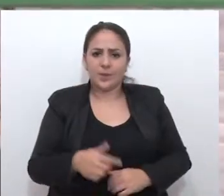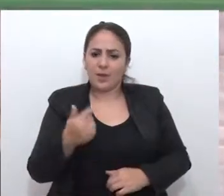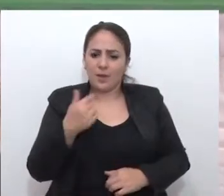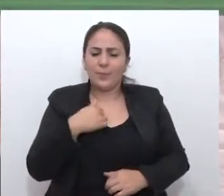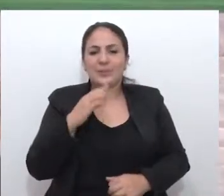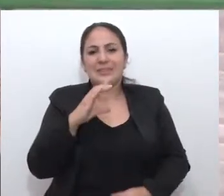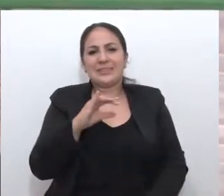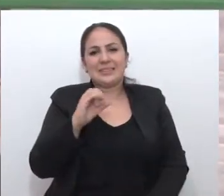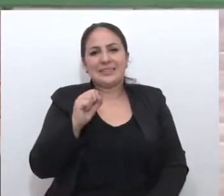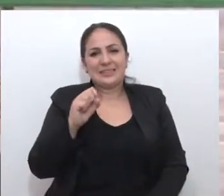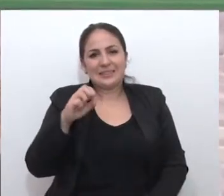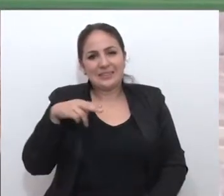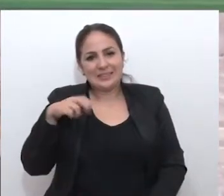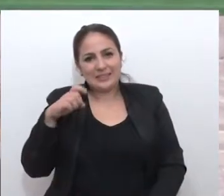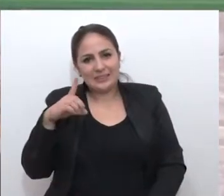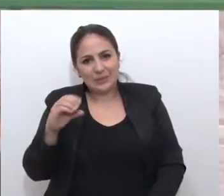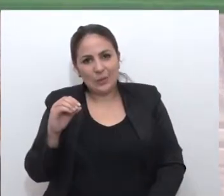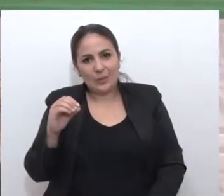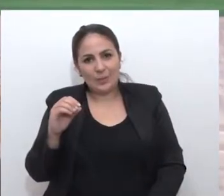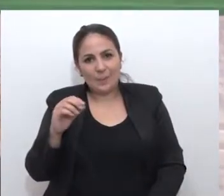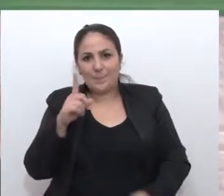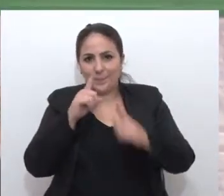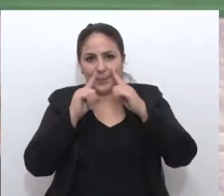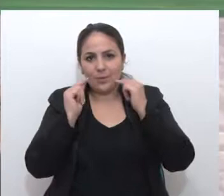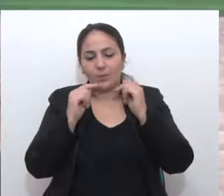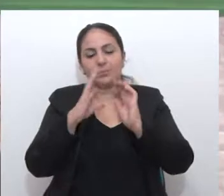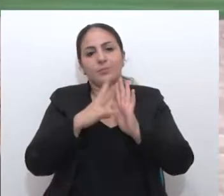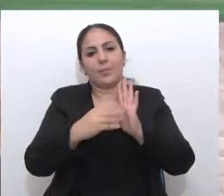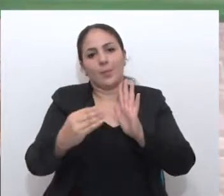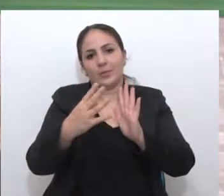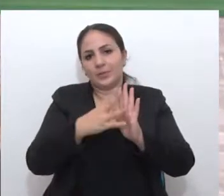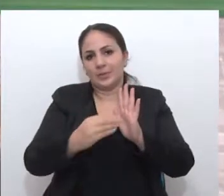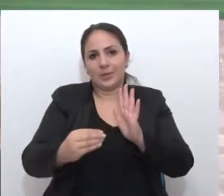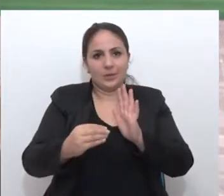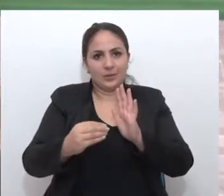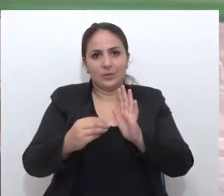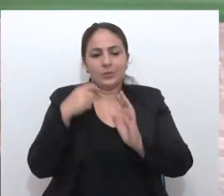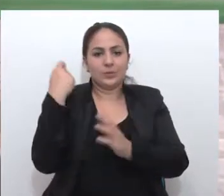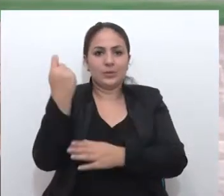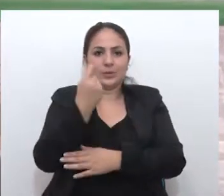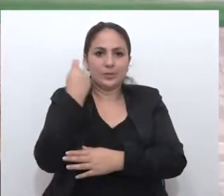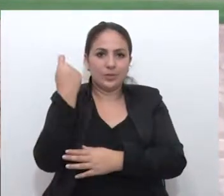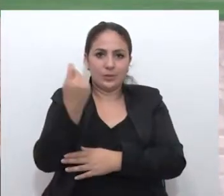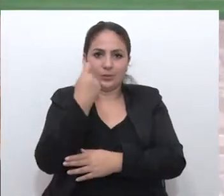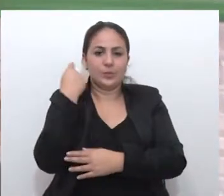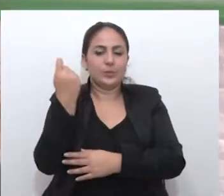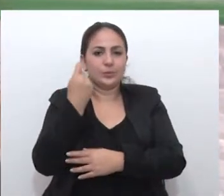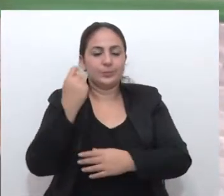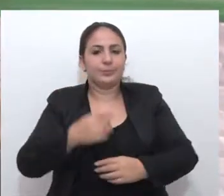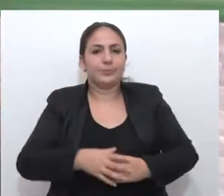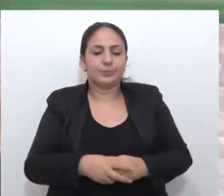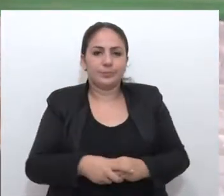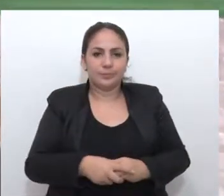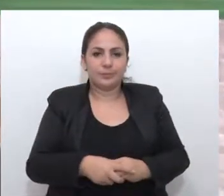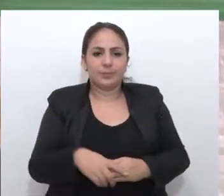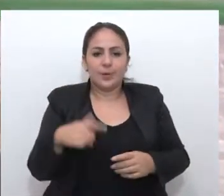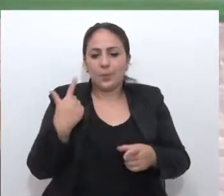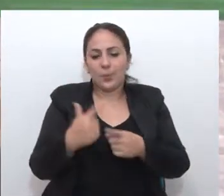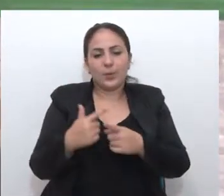o Cizenando é uma grande referência no tradicionalismo